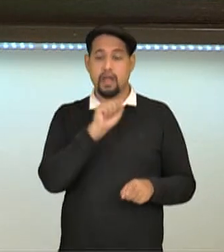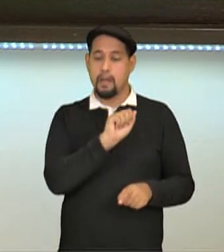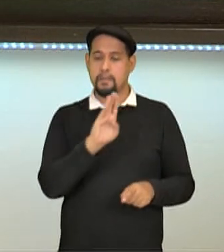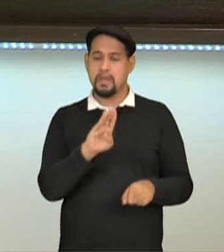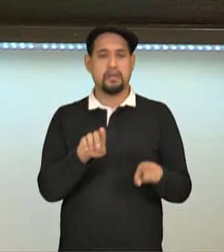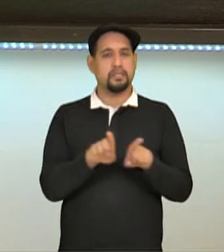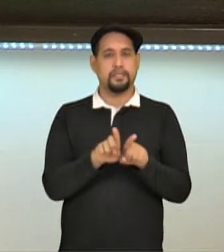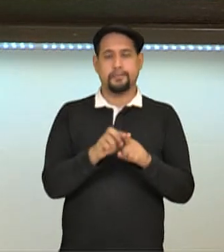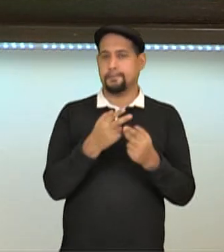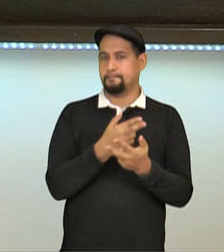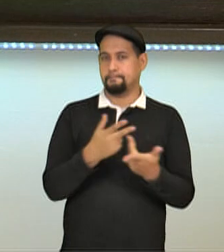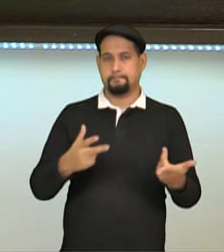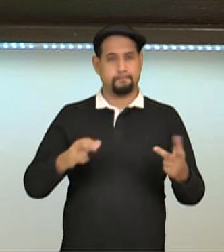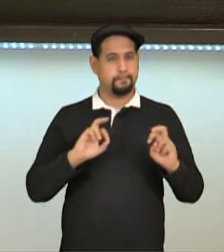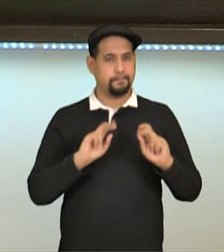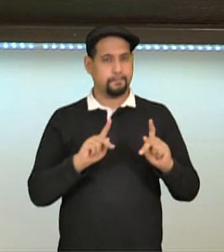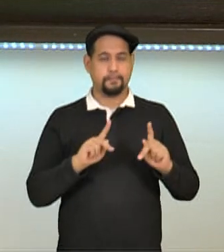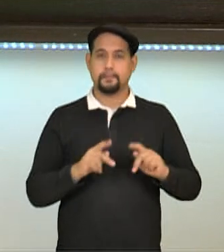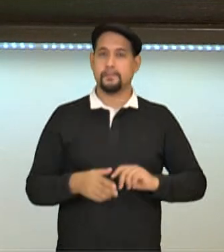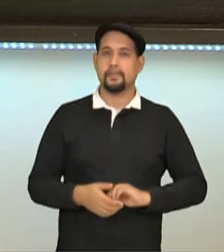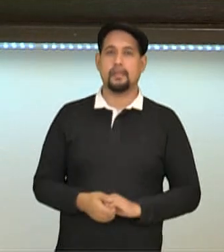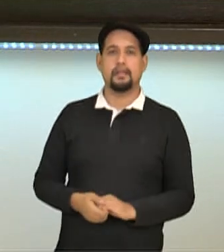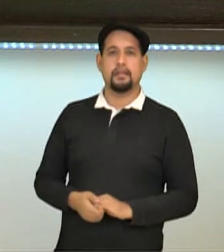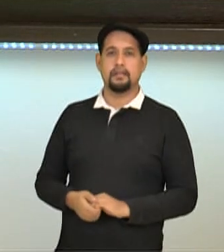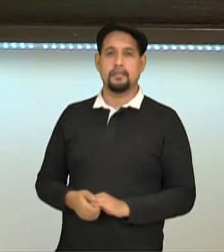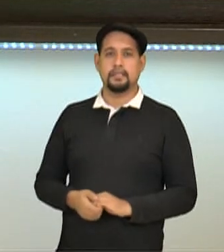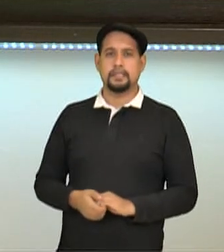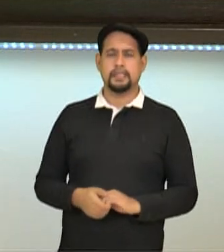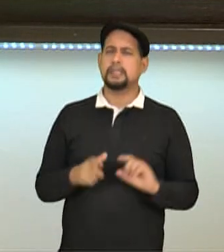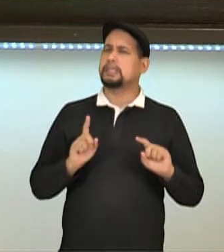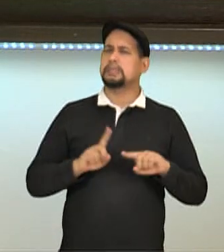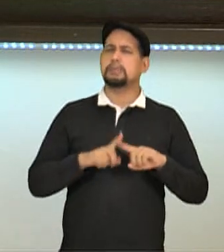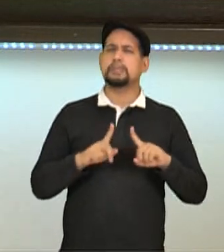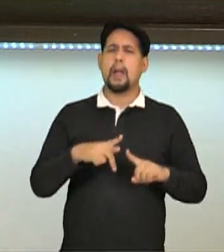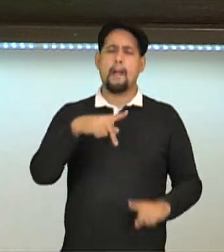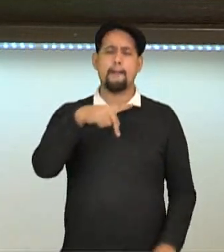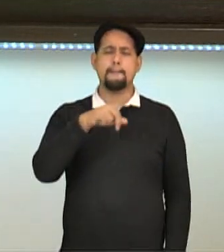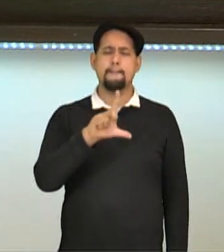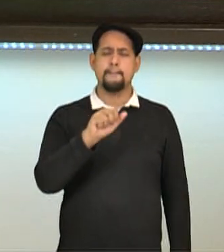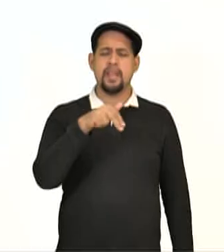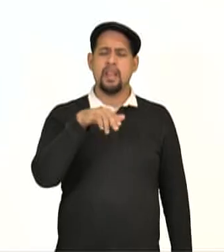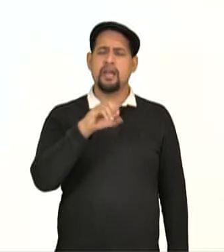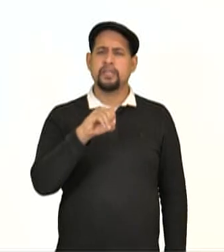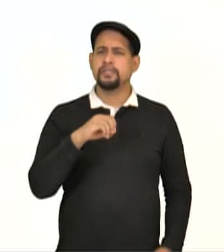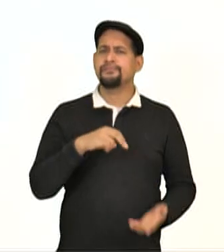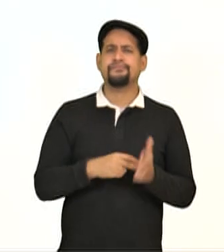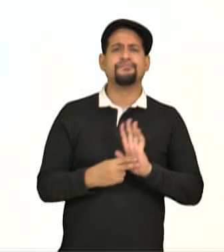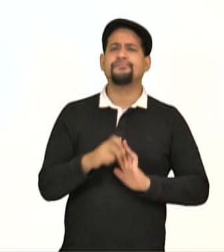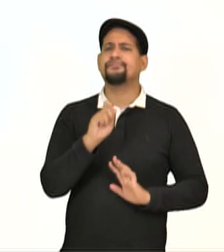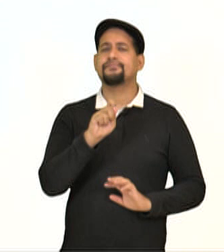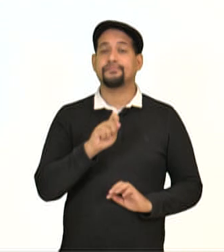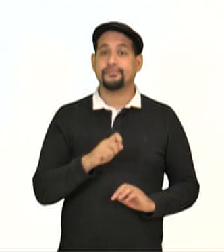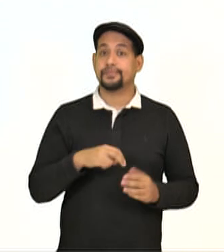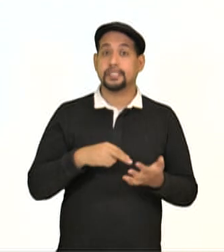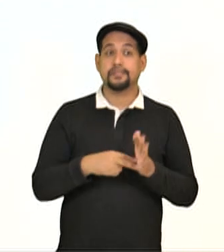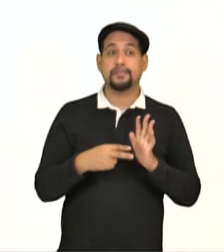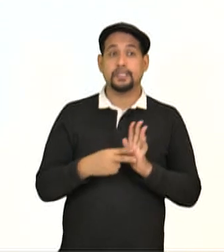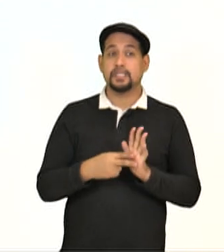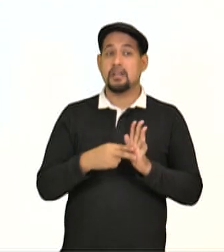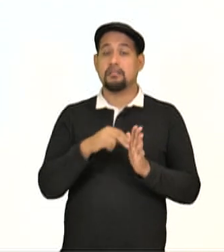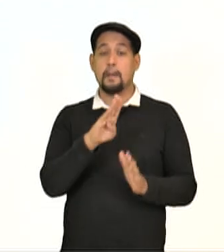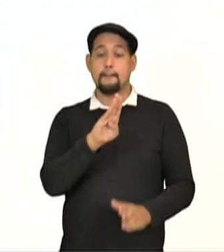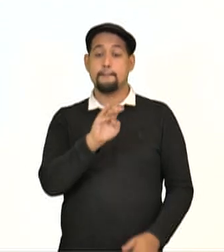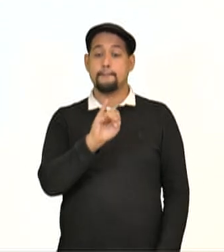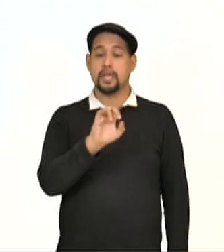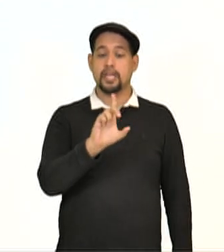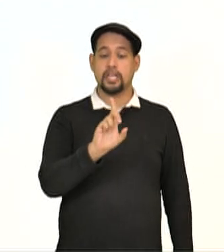e assim por diante, ok? Muito bem. E plano? Bom, plano, ele é bidimensional, ou seja,